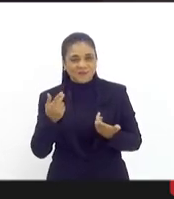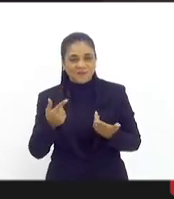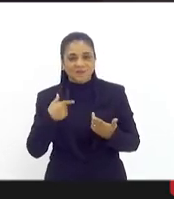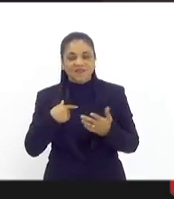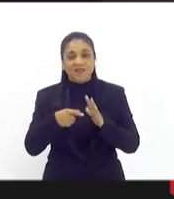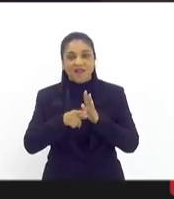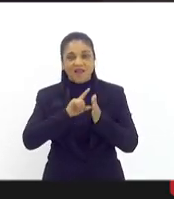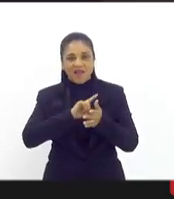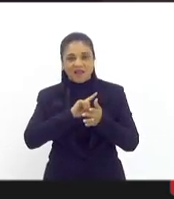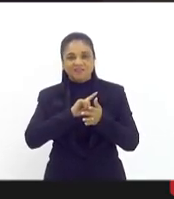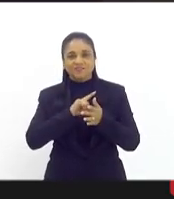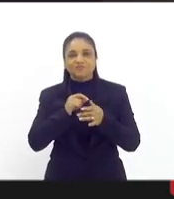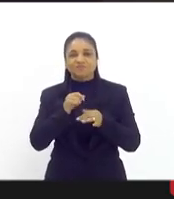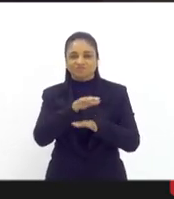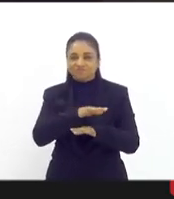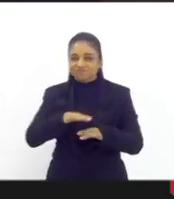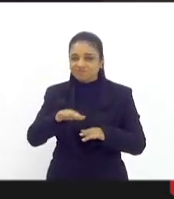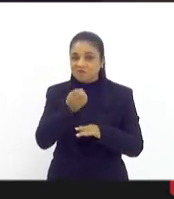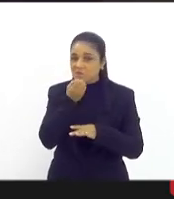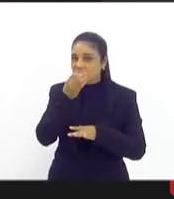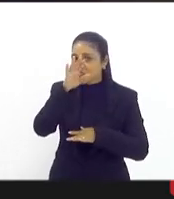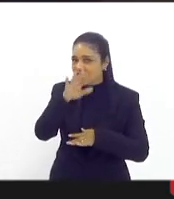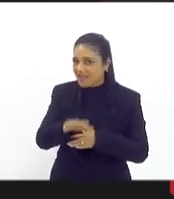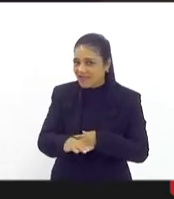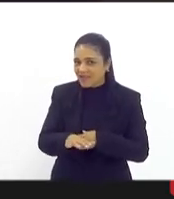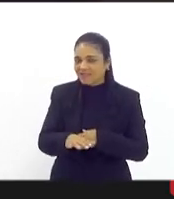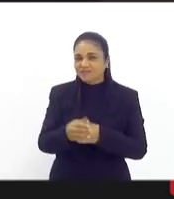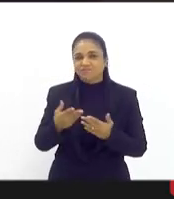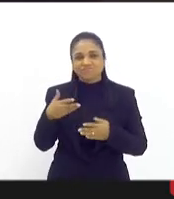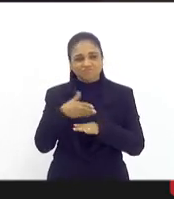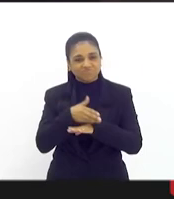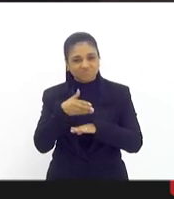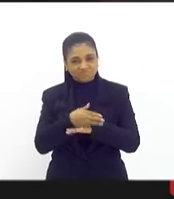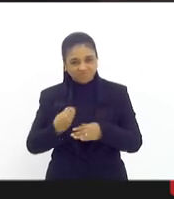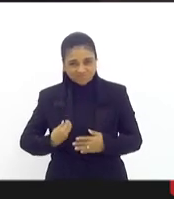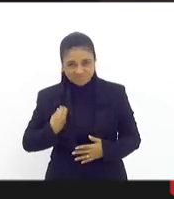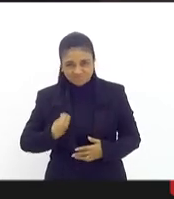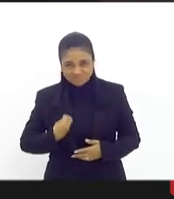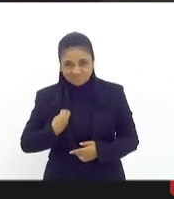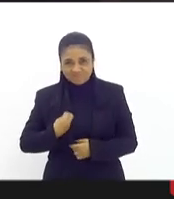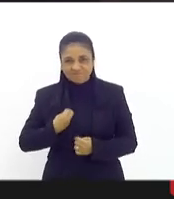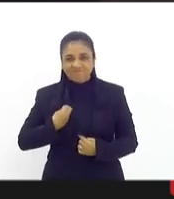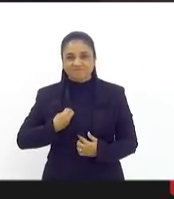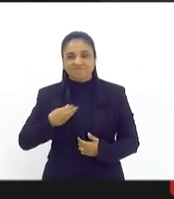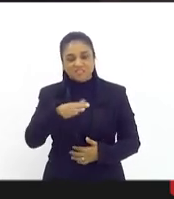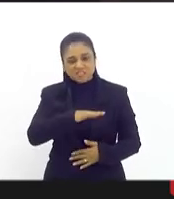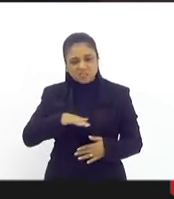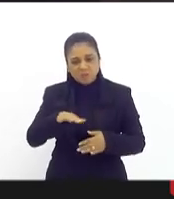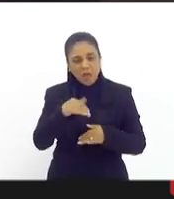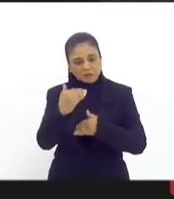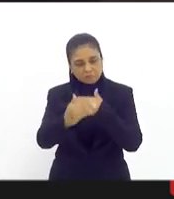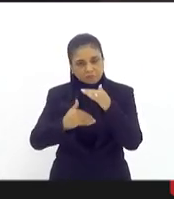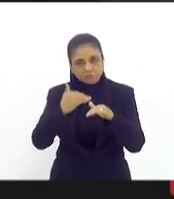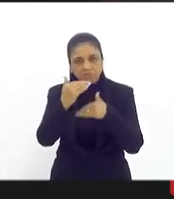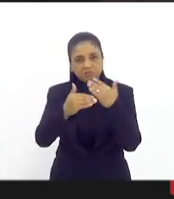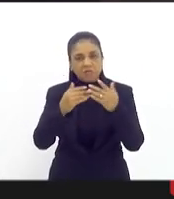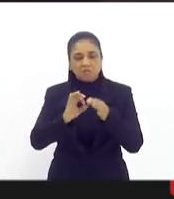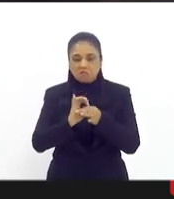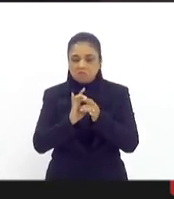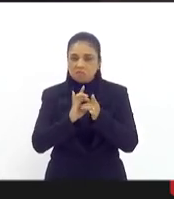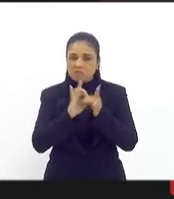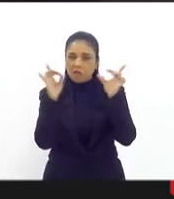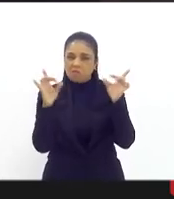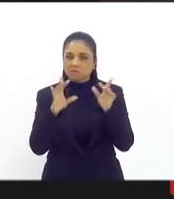tudo, gostaria de só dar esse espaço. Boa tarde a todos que estão aqui presentes. É, esse espaço realmente de construção da democratização